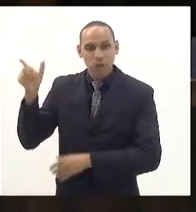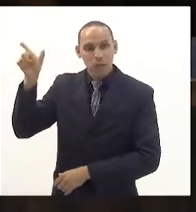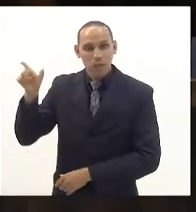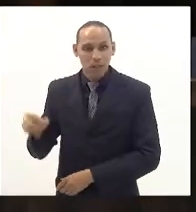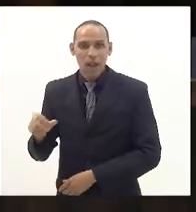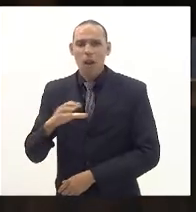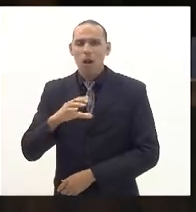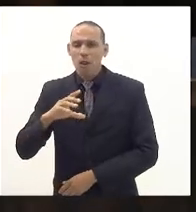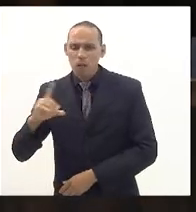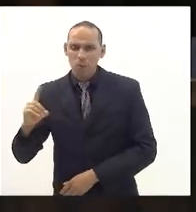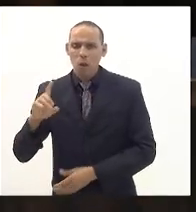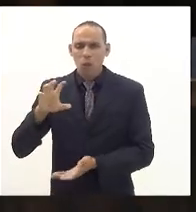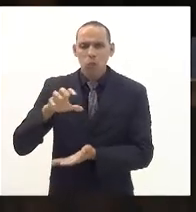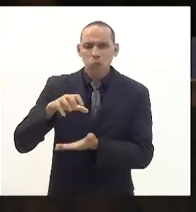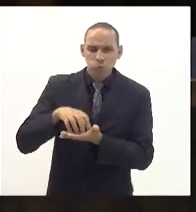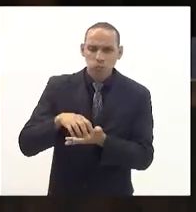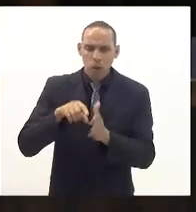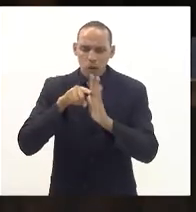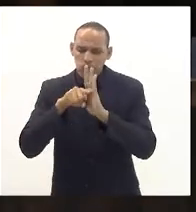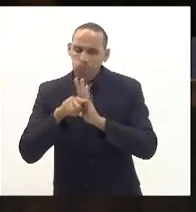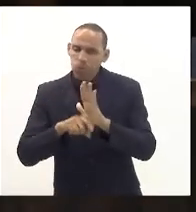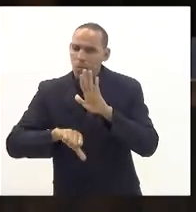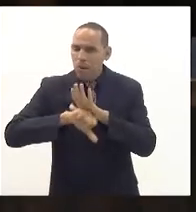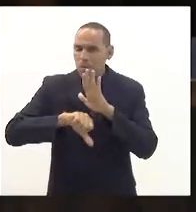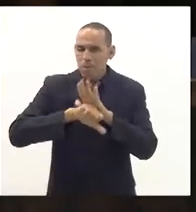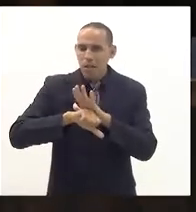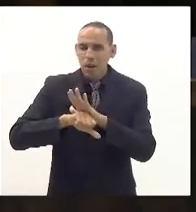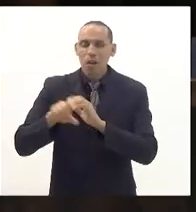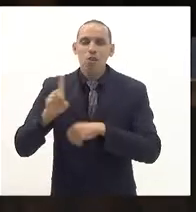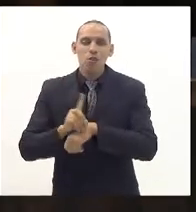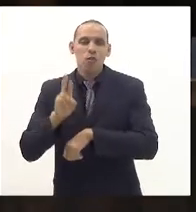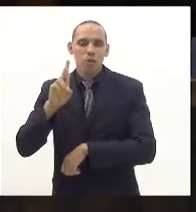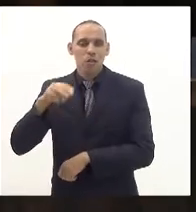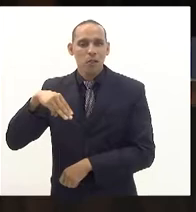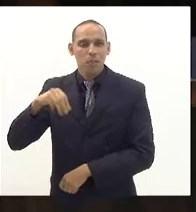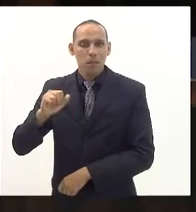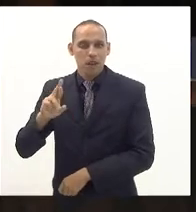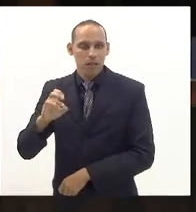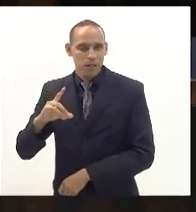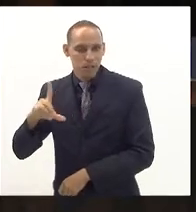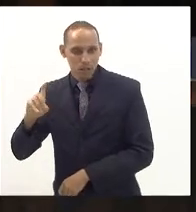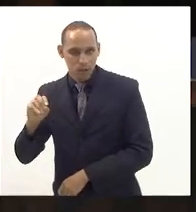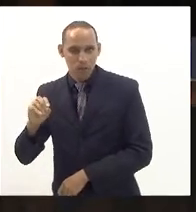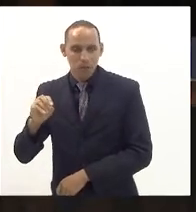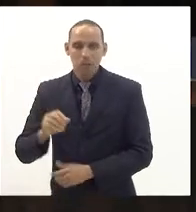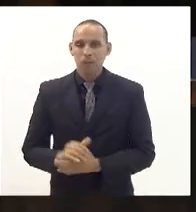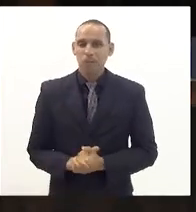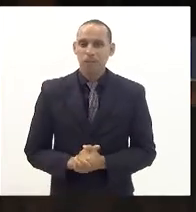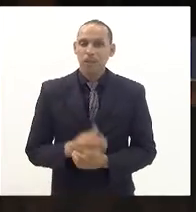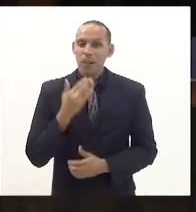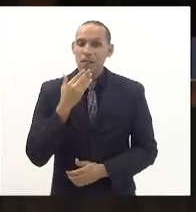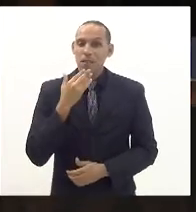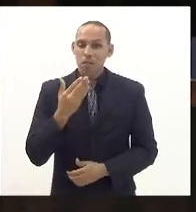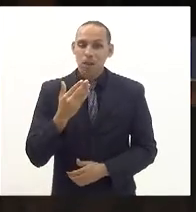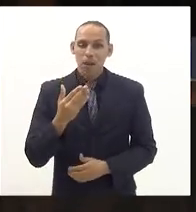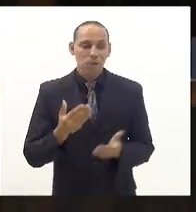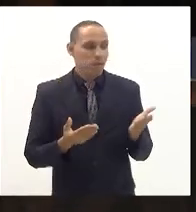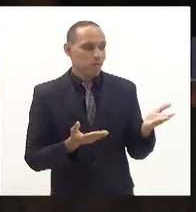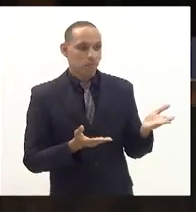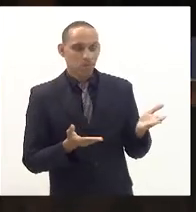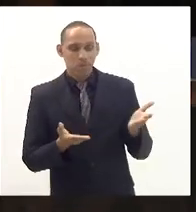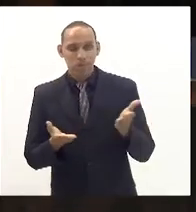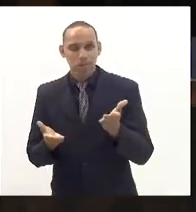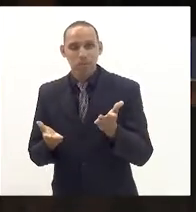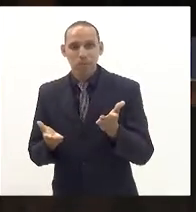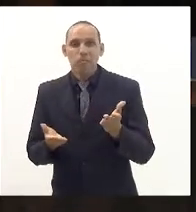do núcleo de investigação penal do Rio de Janeiro Dr Marcelo Muniz Neves solicitar ao cerimonial possa